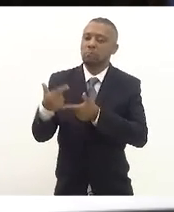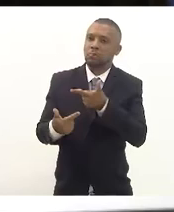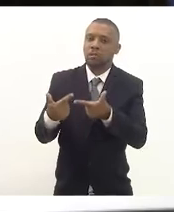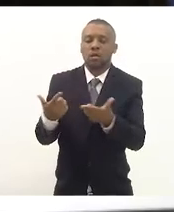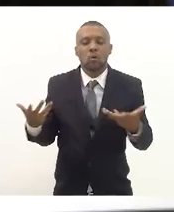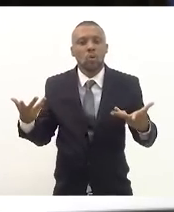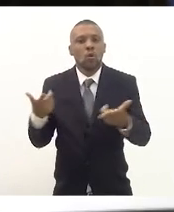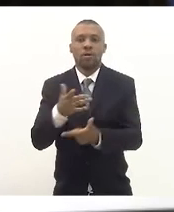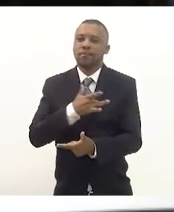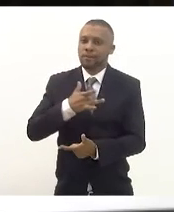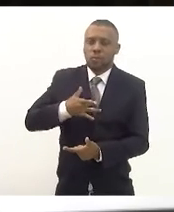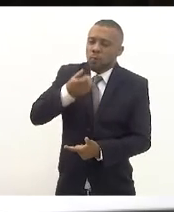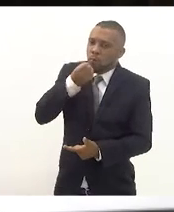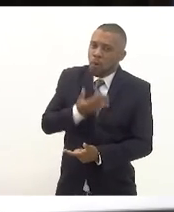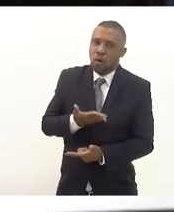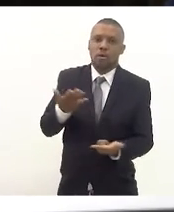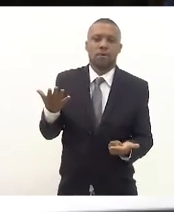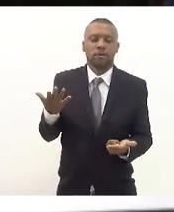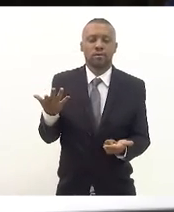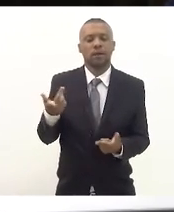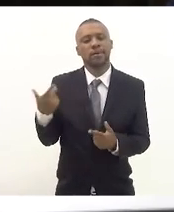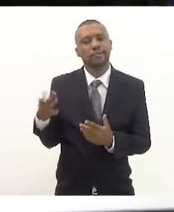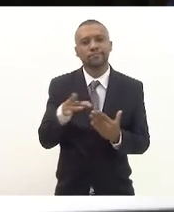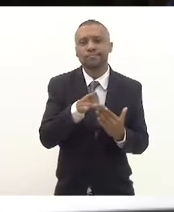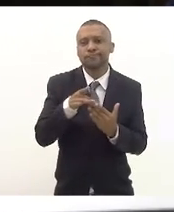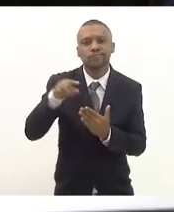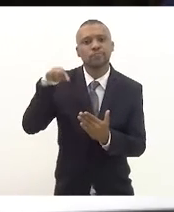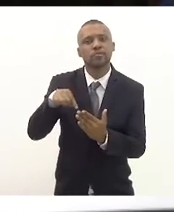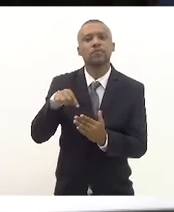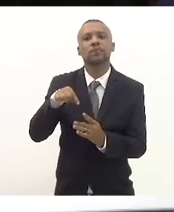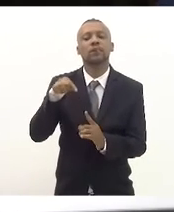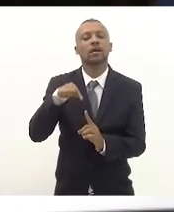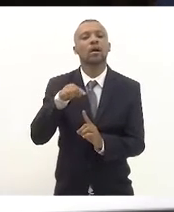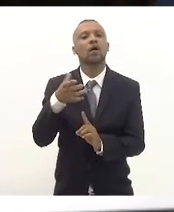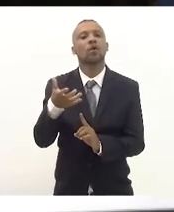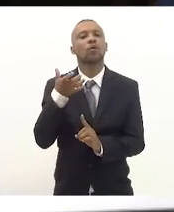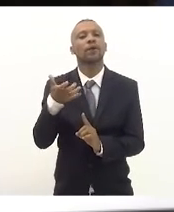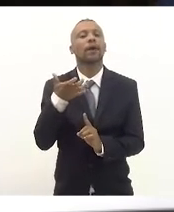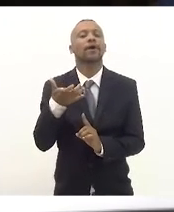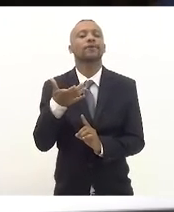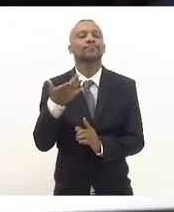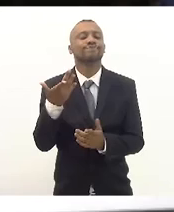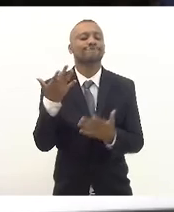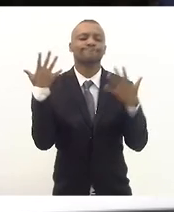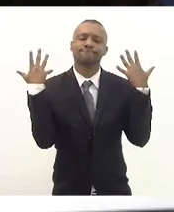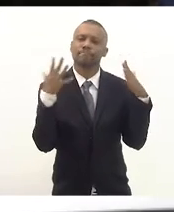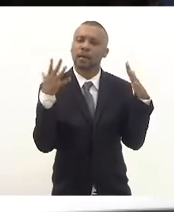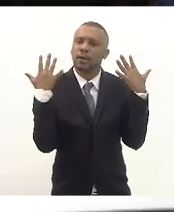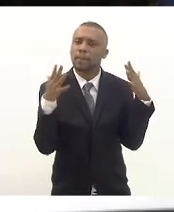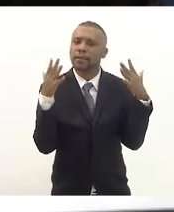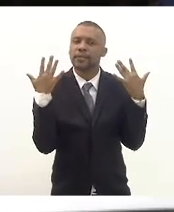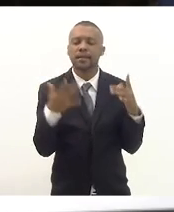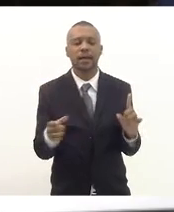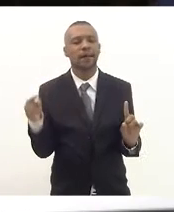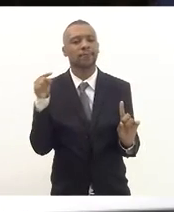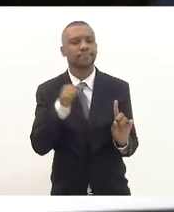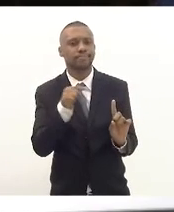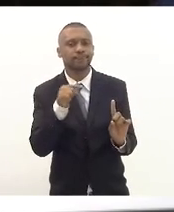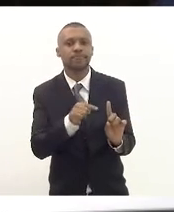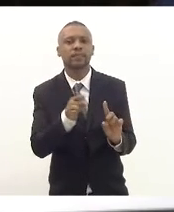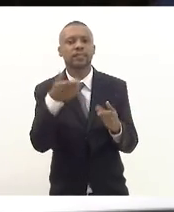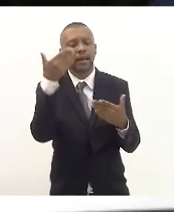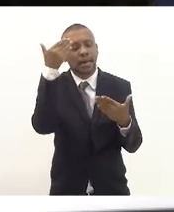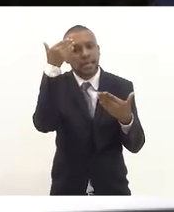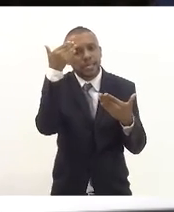saudável e nome do Celso eu quero parabenizar e